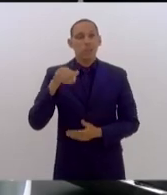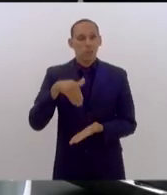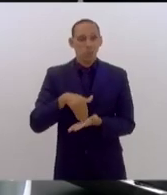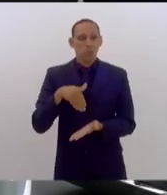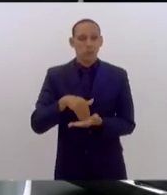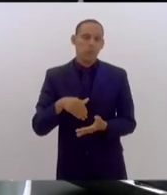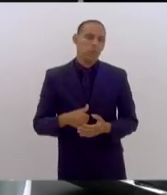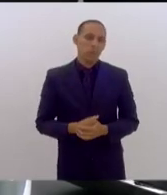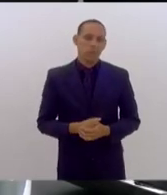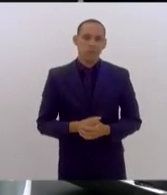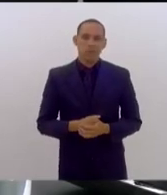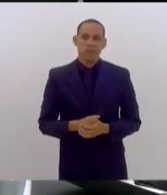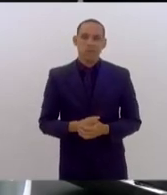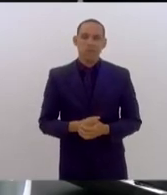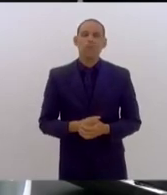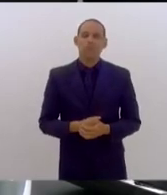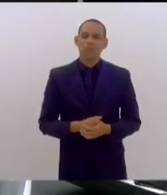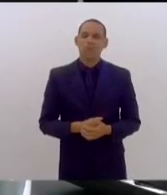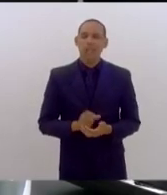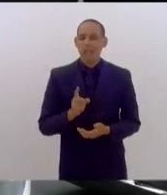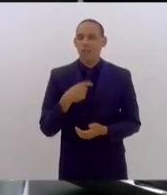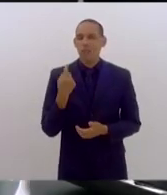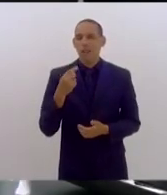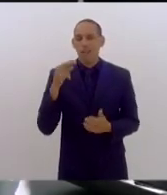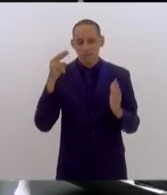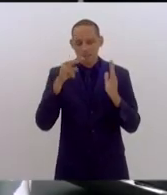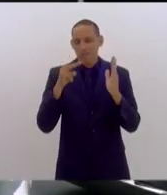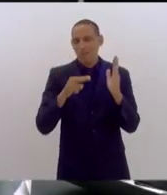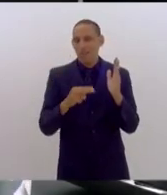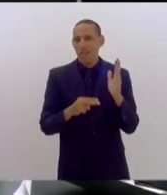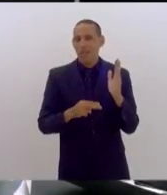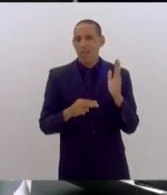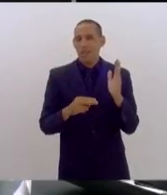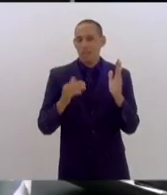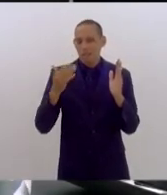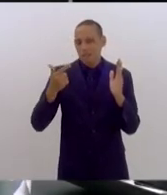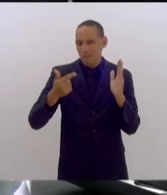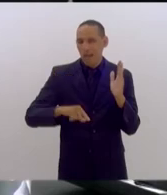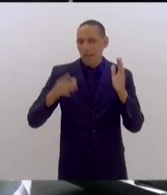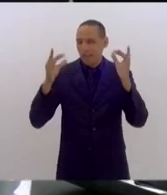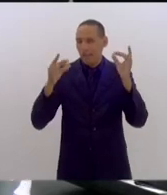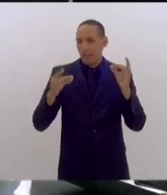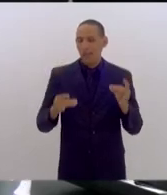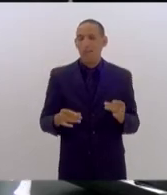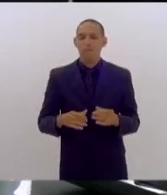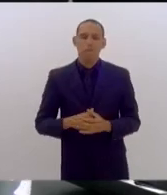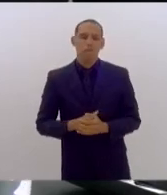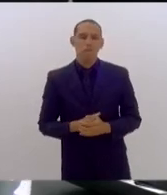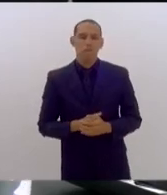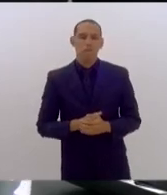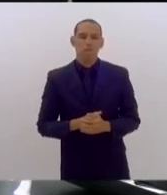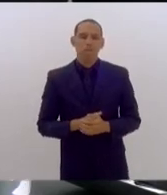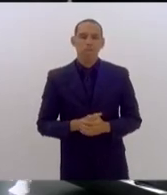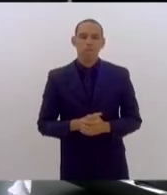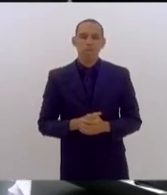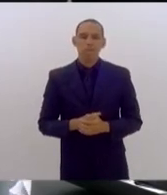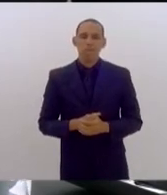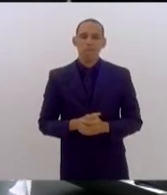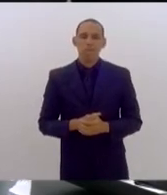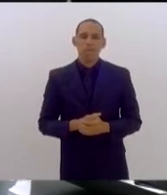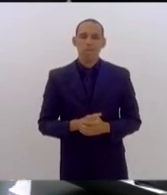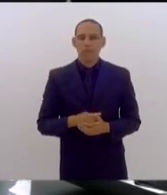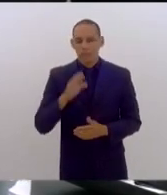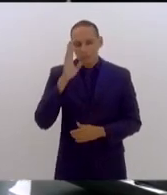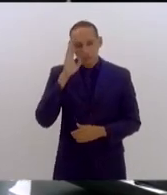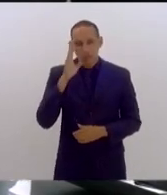capítulo né E aí eu acho que merece que a gente vê hoje é um pouco mais de detalhamento sobre